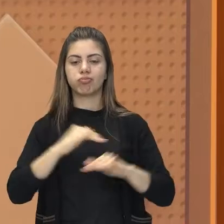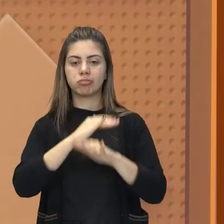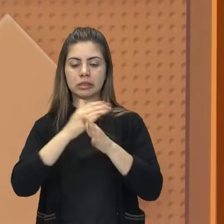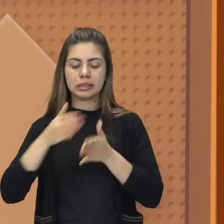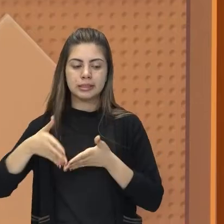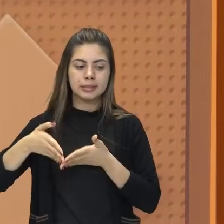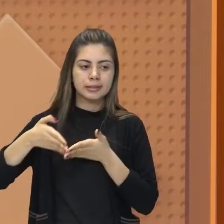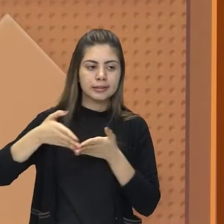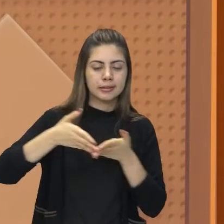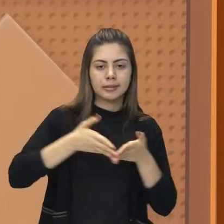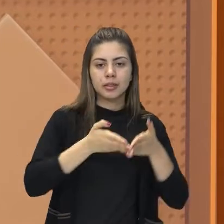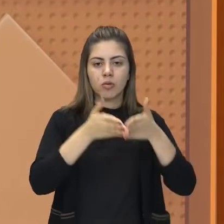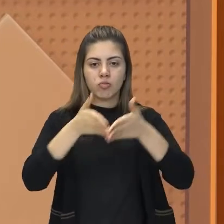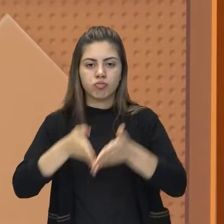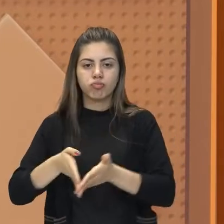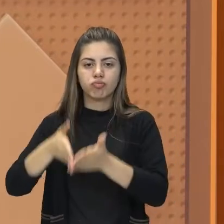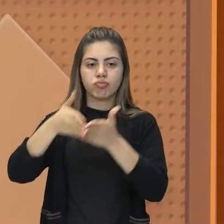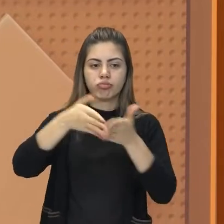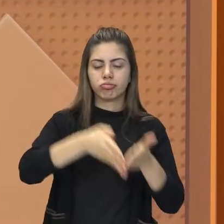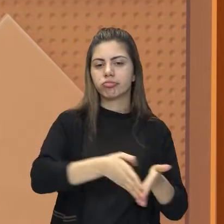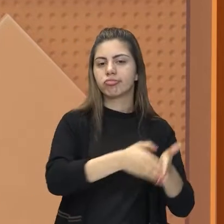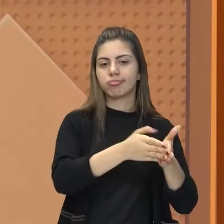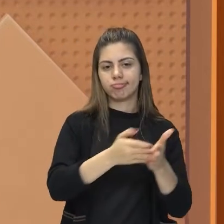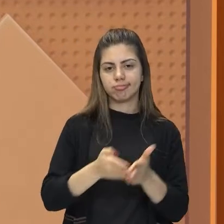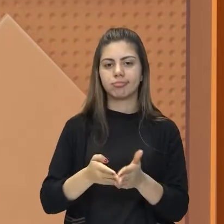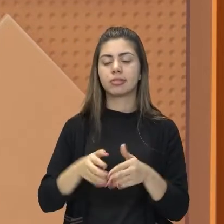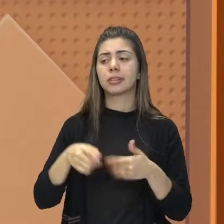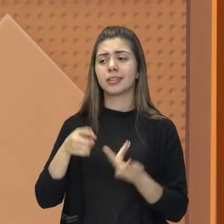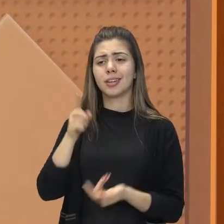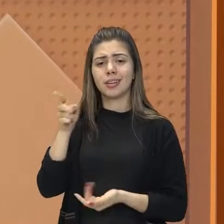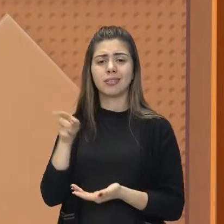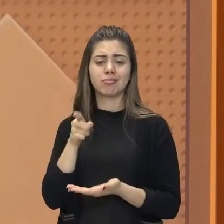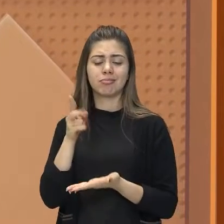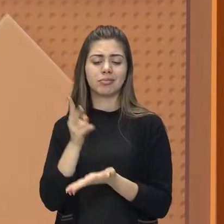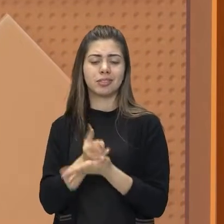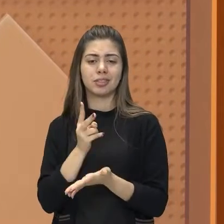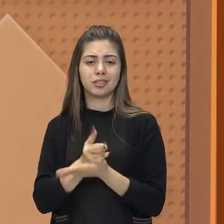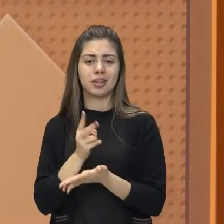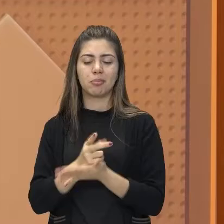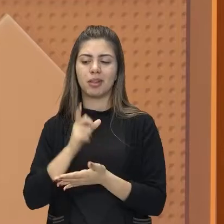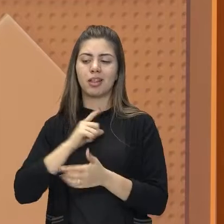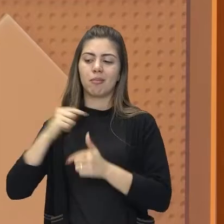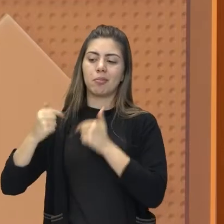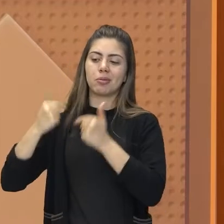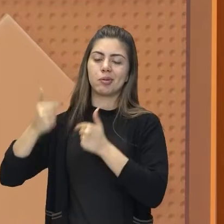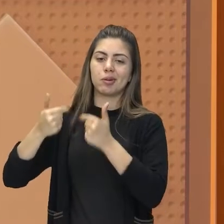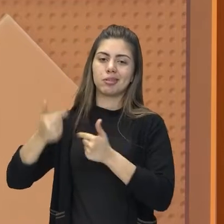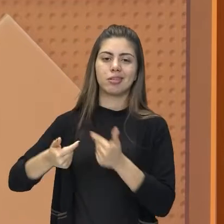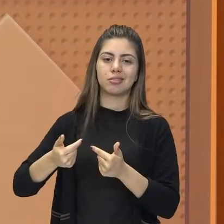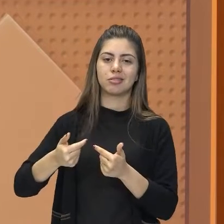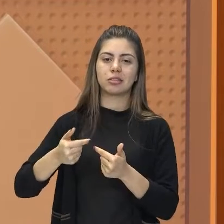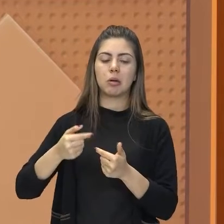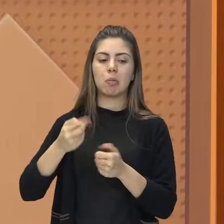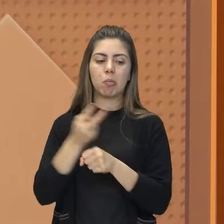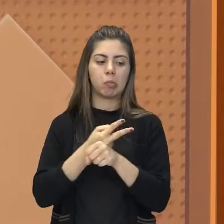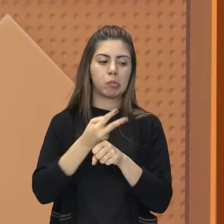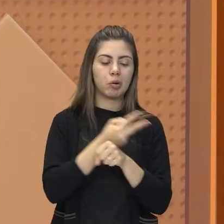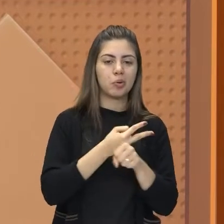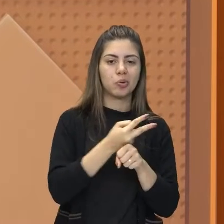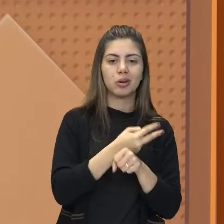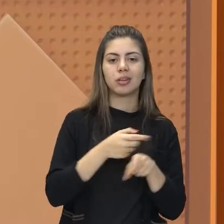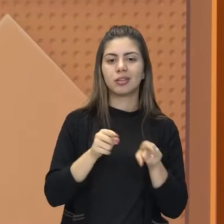nesse processo das grandes navegações, porque eles têm uma tradição marítima, já tinham uma